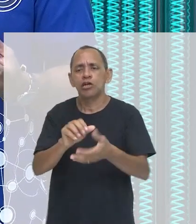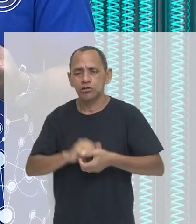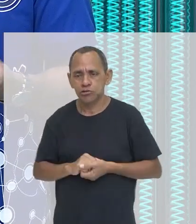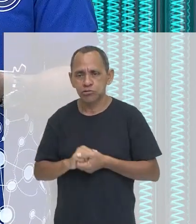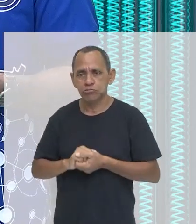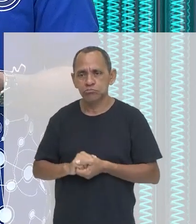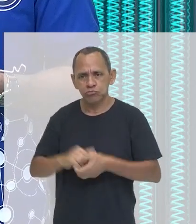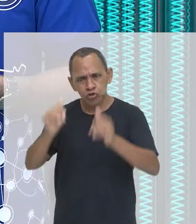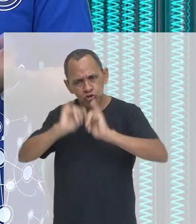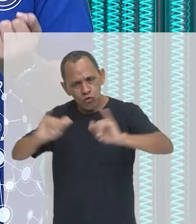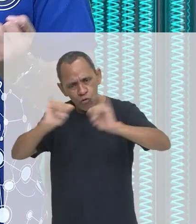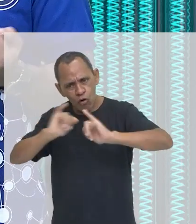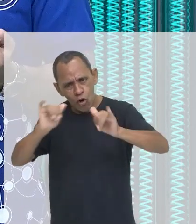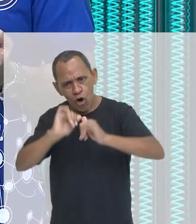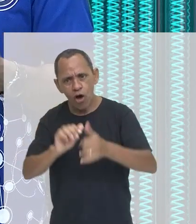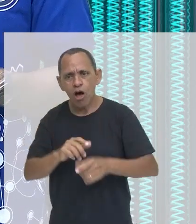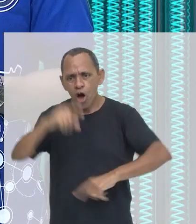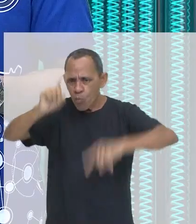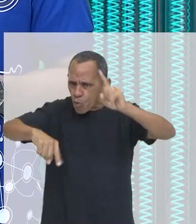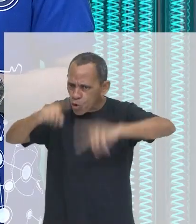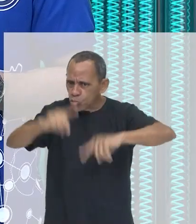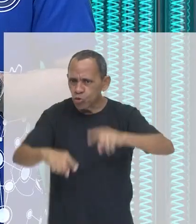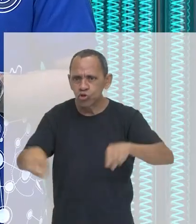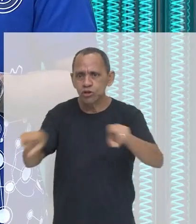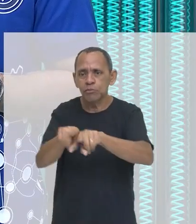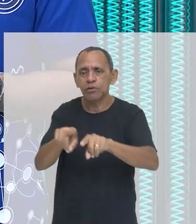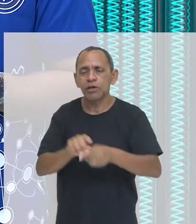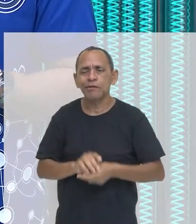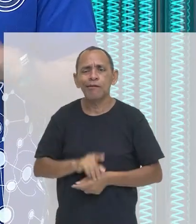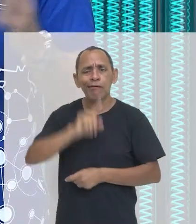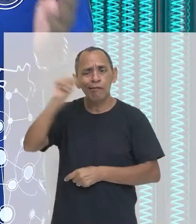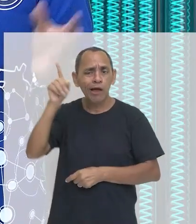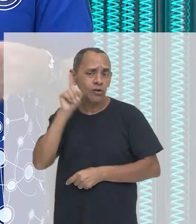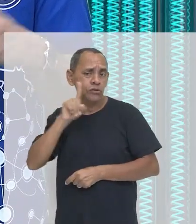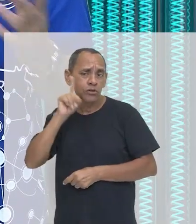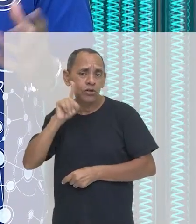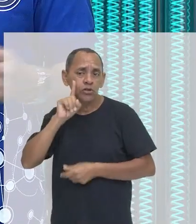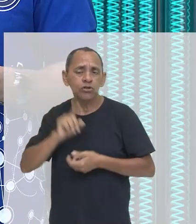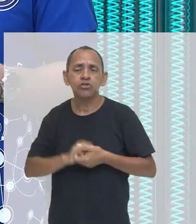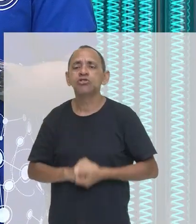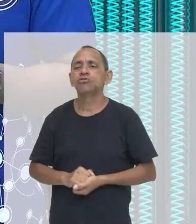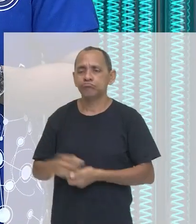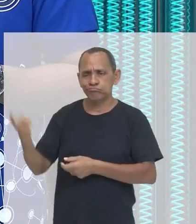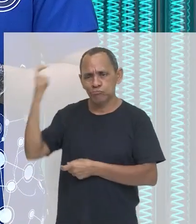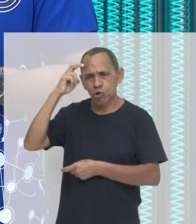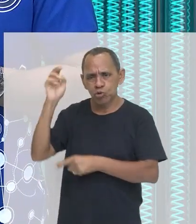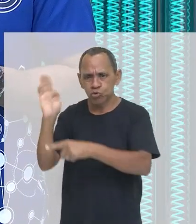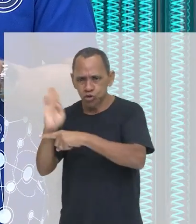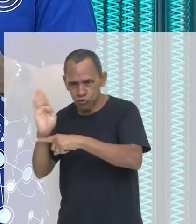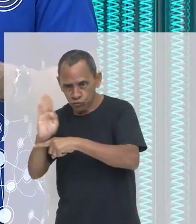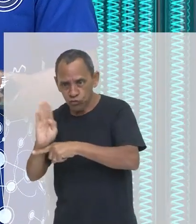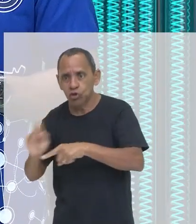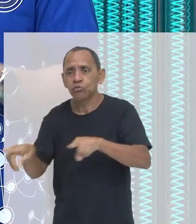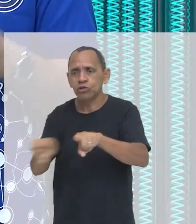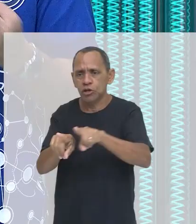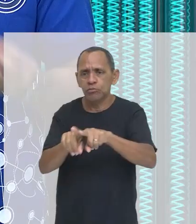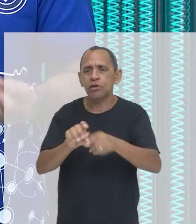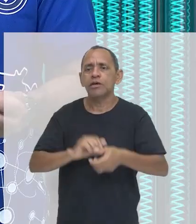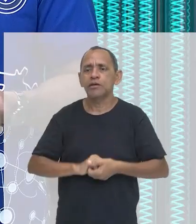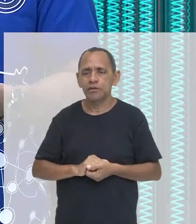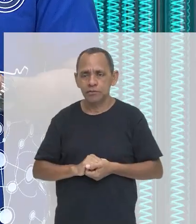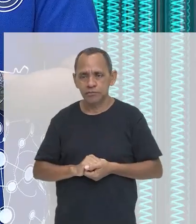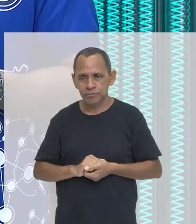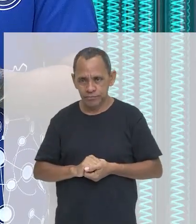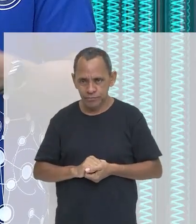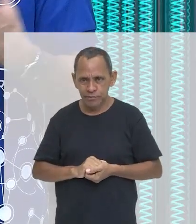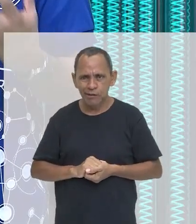como Hollywood. A cultura americana invadiu a América Latina, o mundo todo, através de Hollywood. Os filmes, as